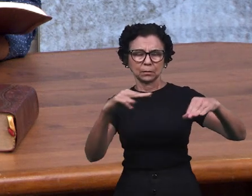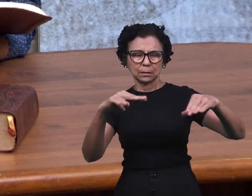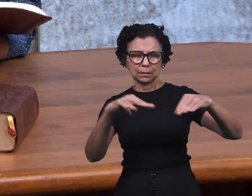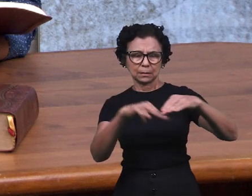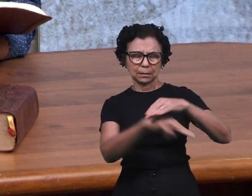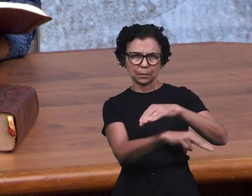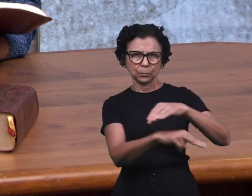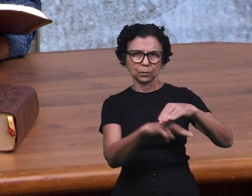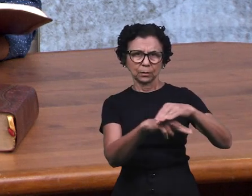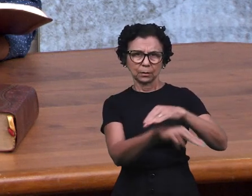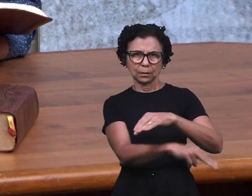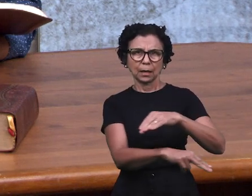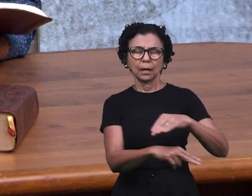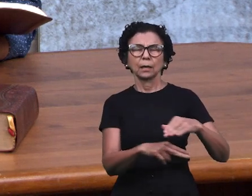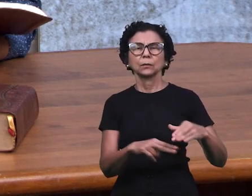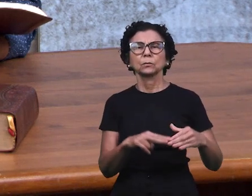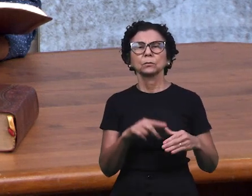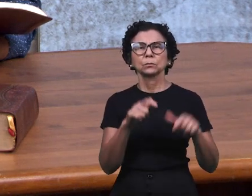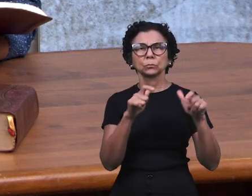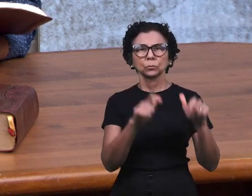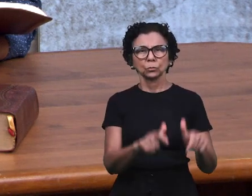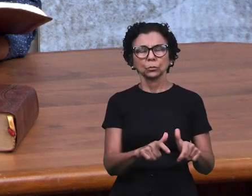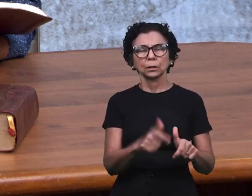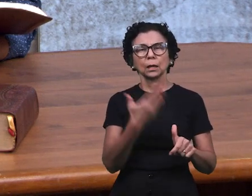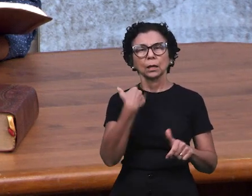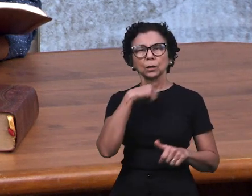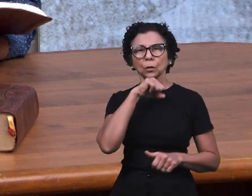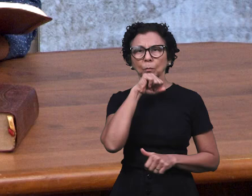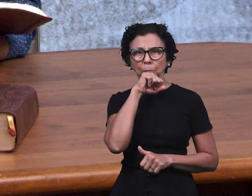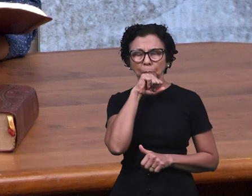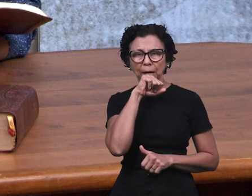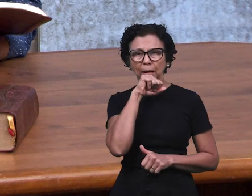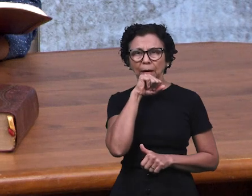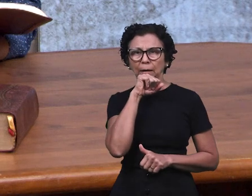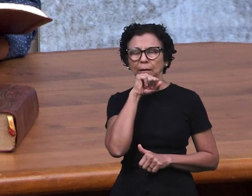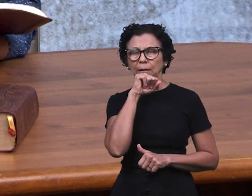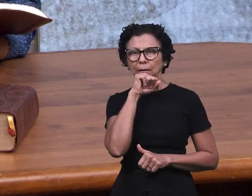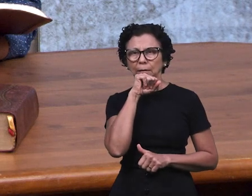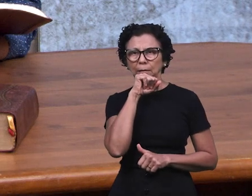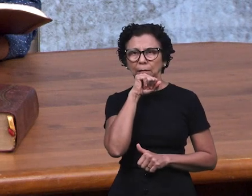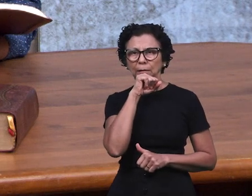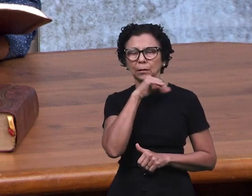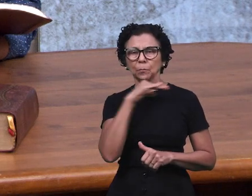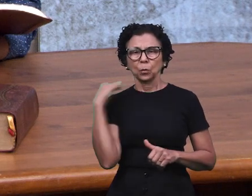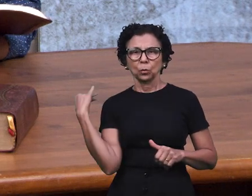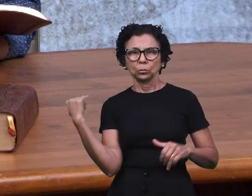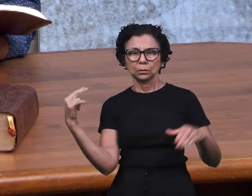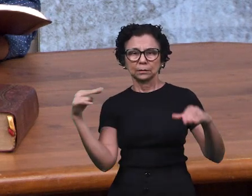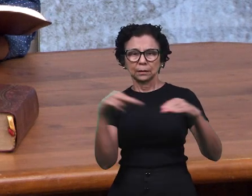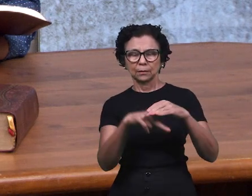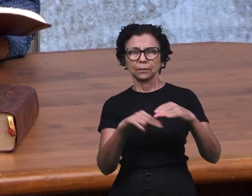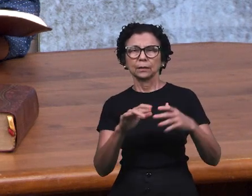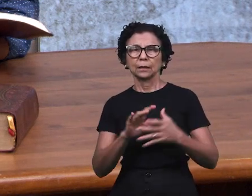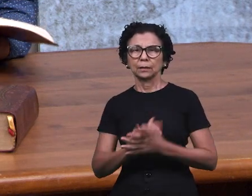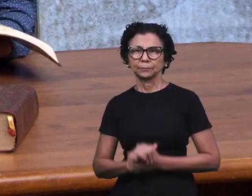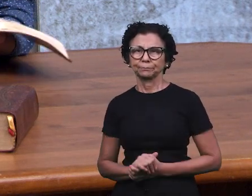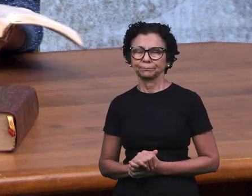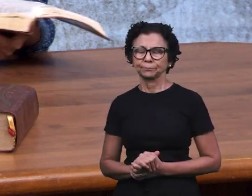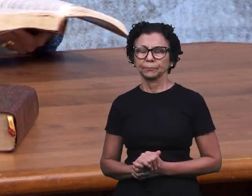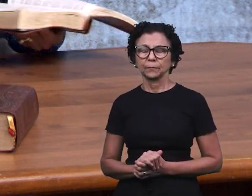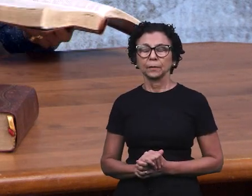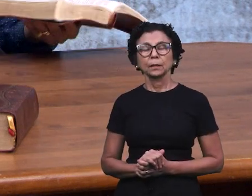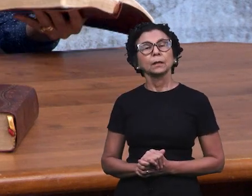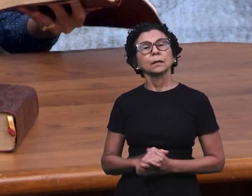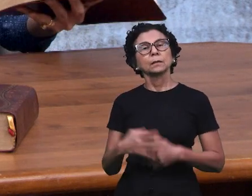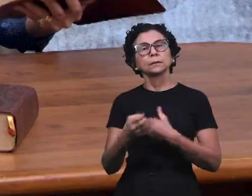no sepulcro de Manoé, seu pai, e julgou ele a Israel 20 anos.